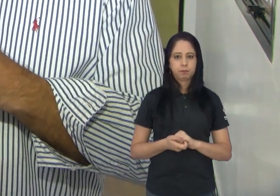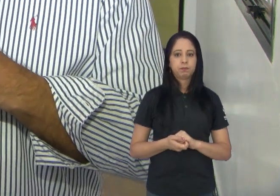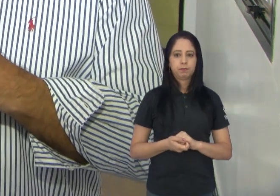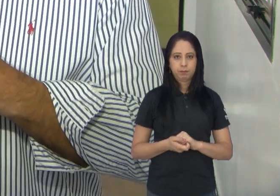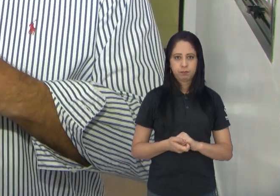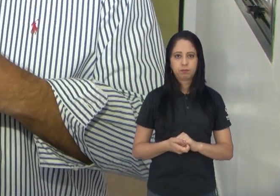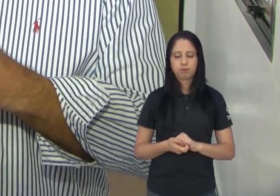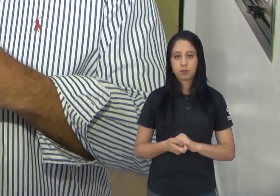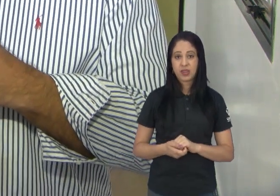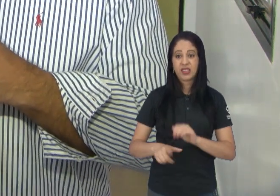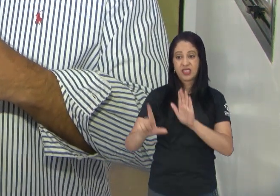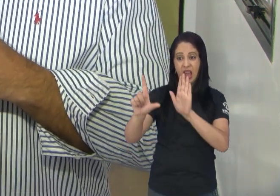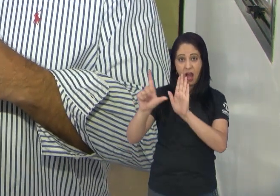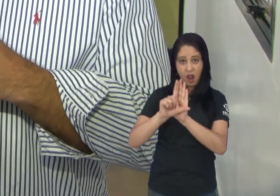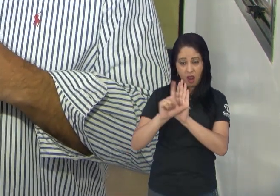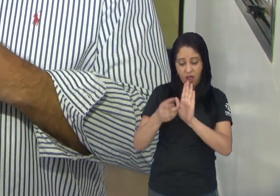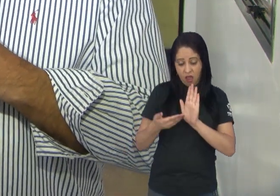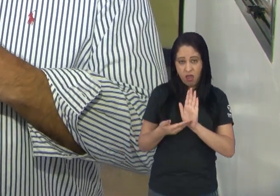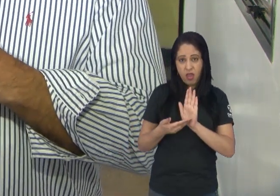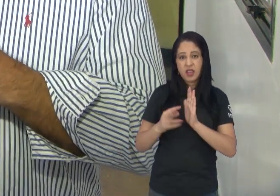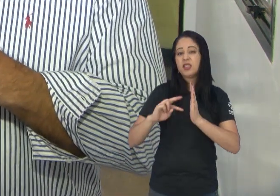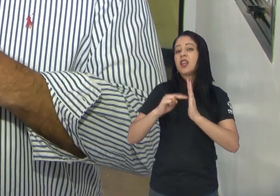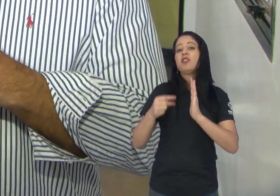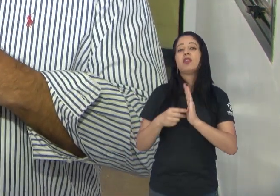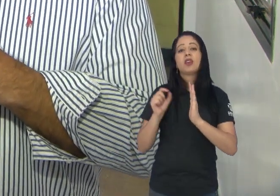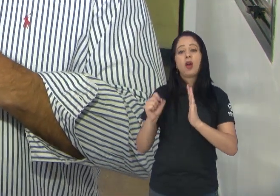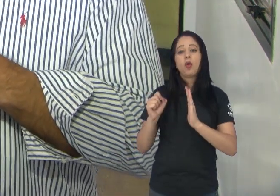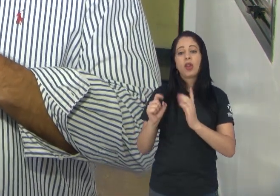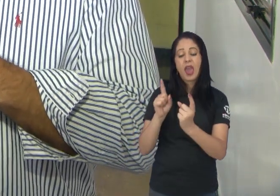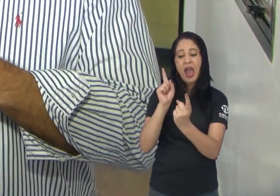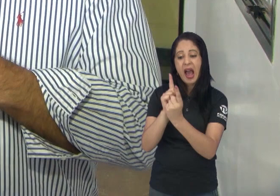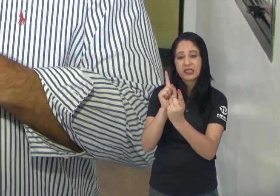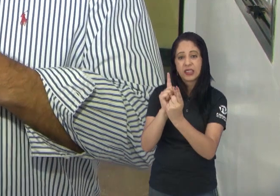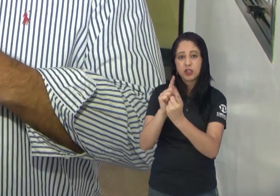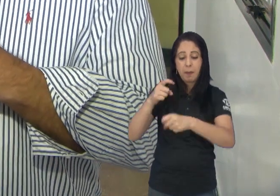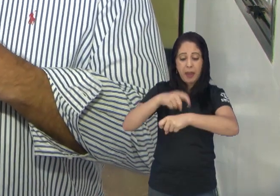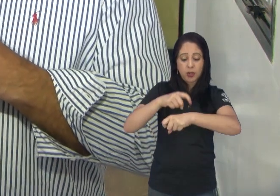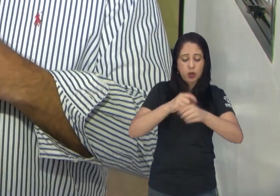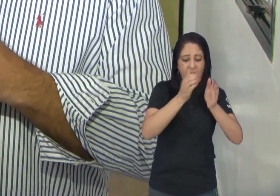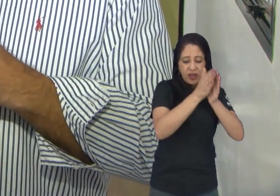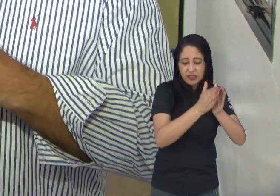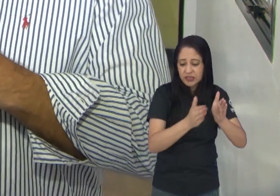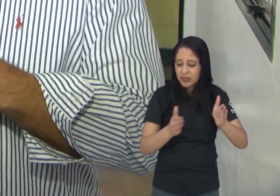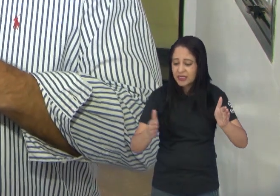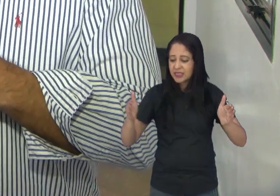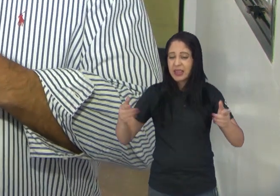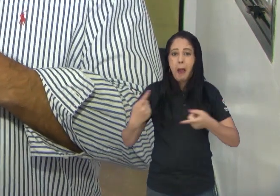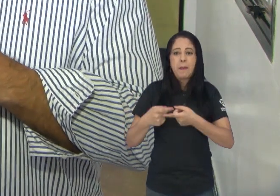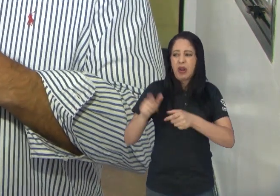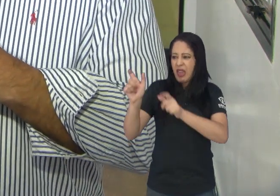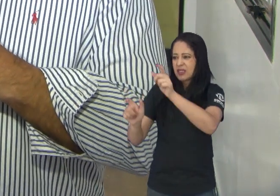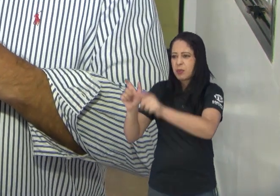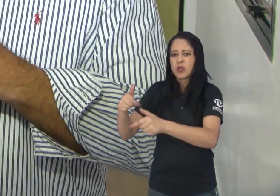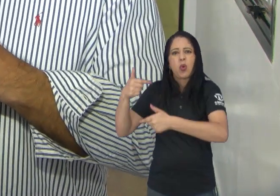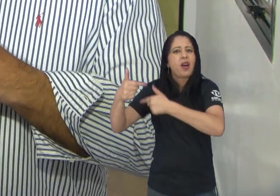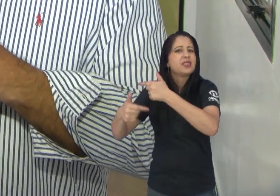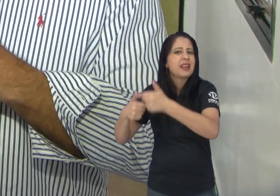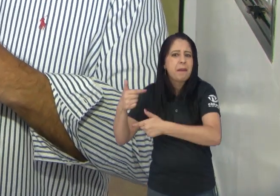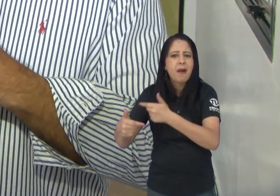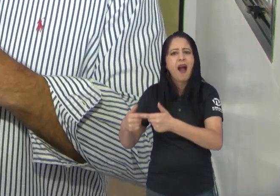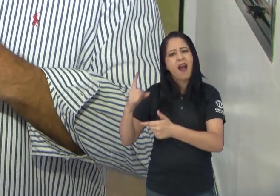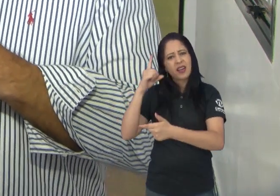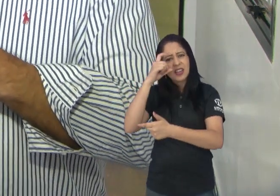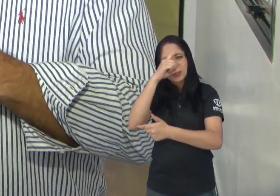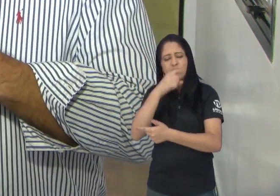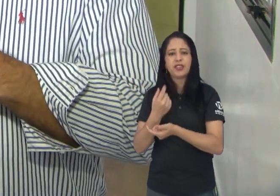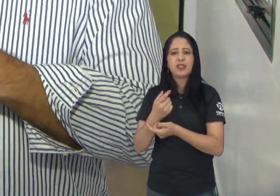o atendimento, né? Resolve alguns problemas, principalmente de horário. Horário de pessoas que estão trabalhando, né? Tem a dificuldade, a pessoa